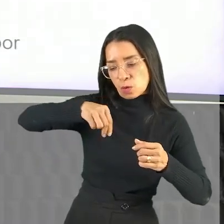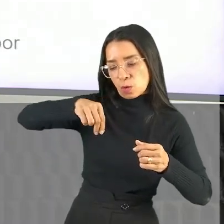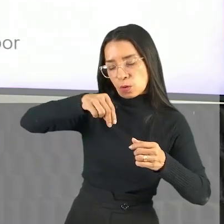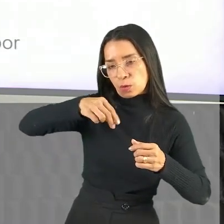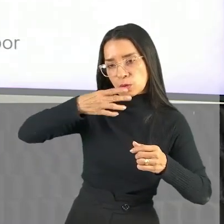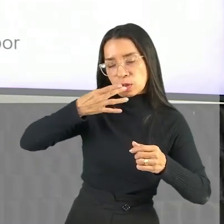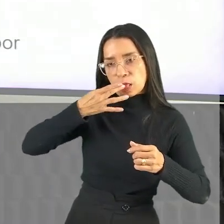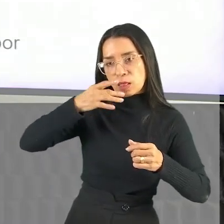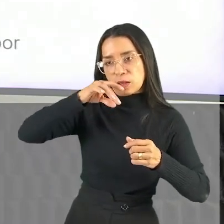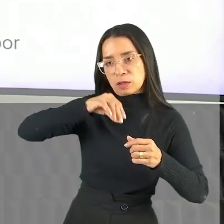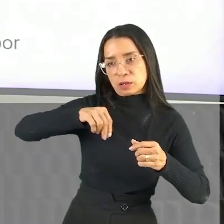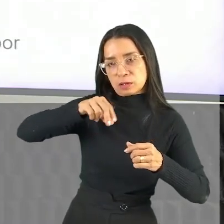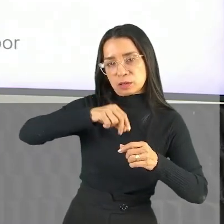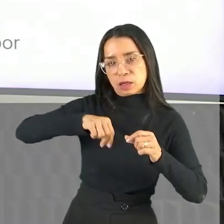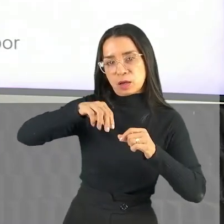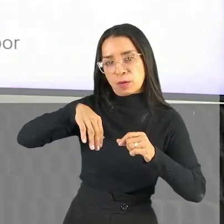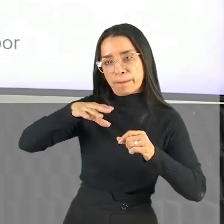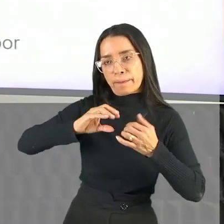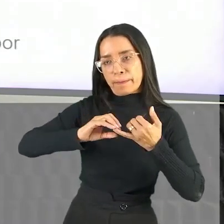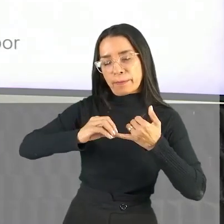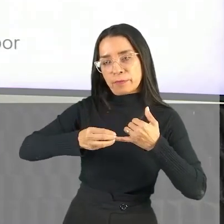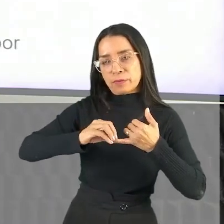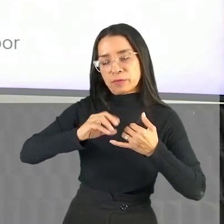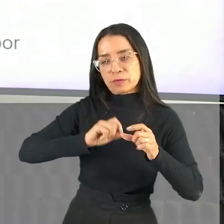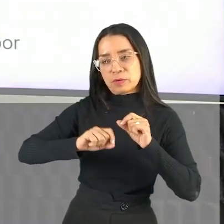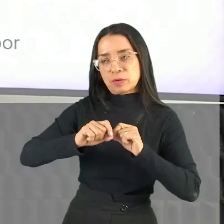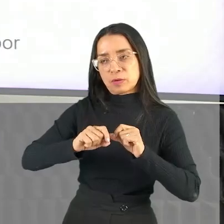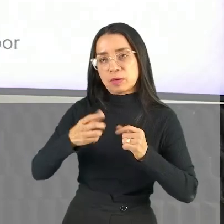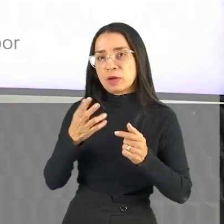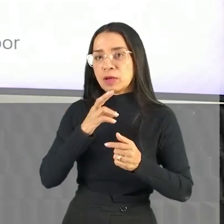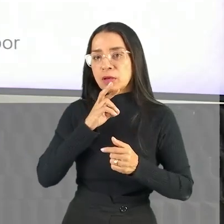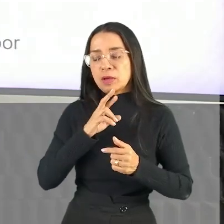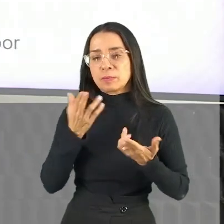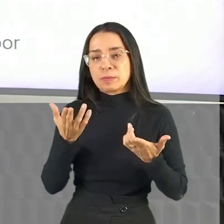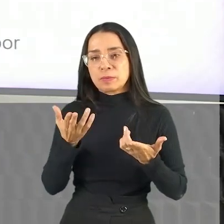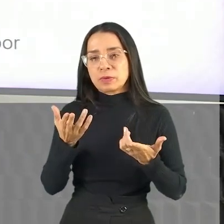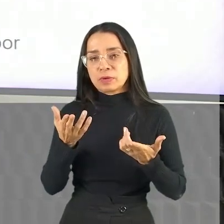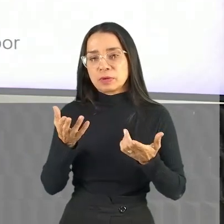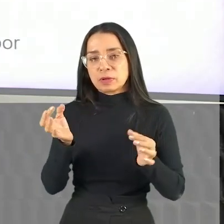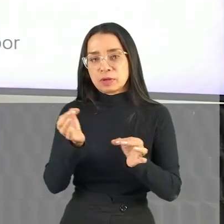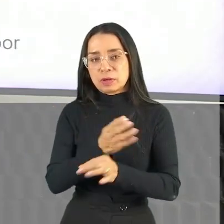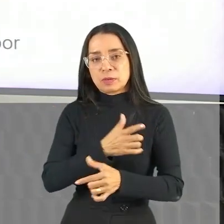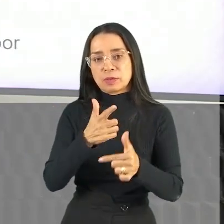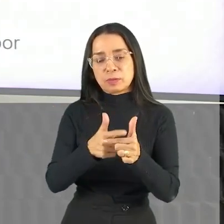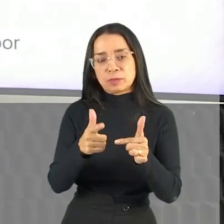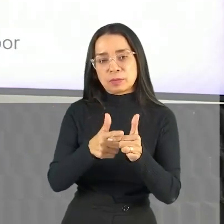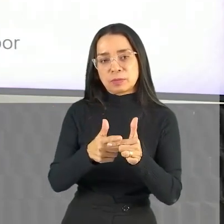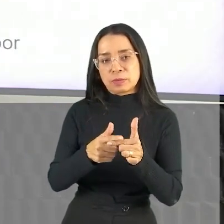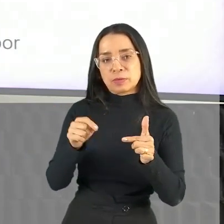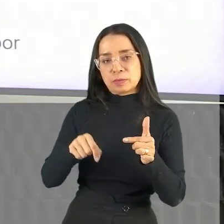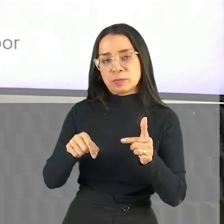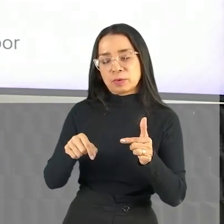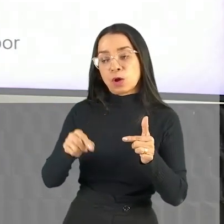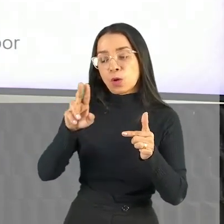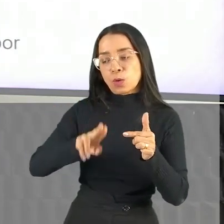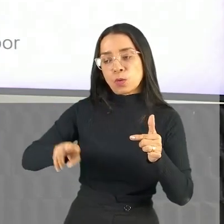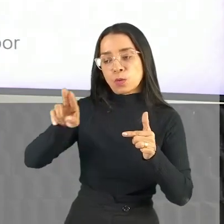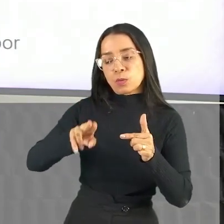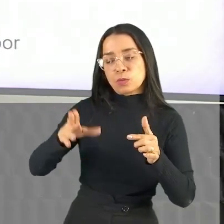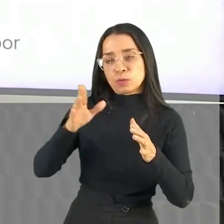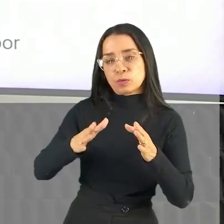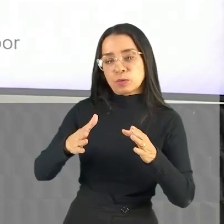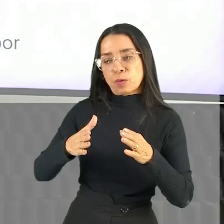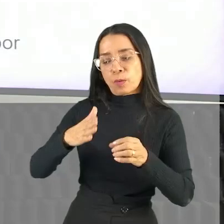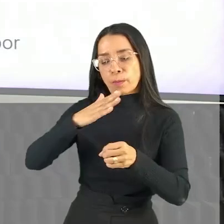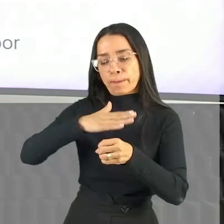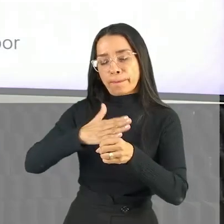que estava cozinhando. Para solucionar o problema, ela acrescentou batatas cruas e sem tempero dentro da